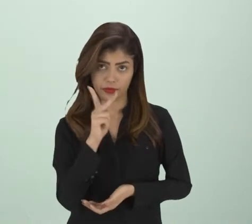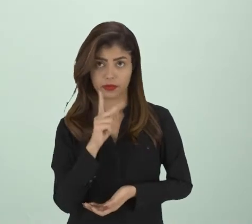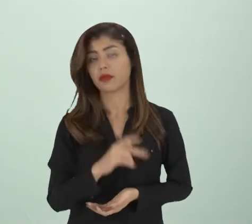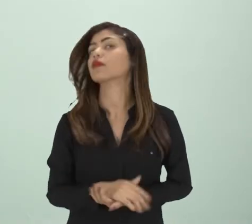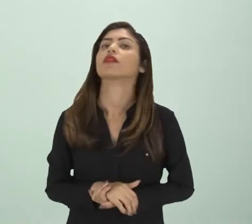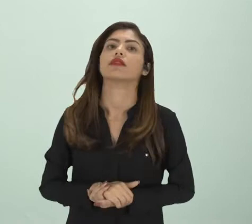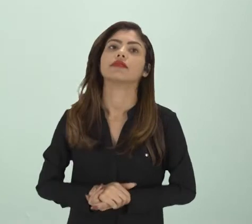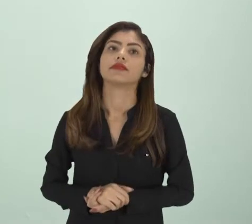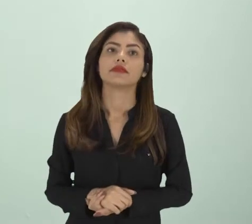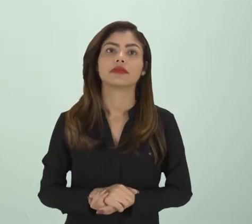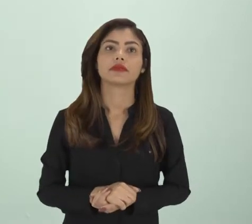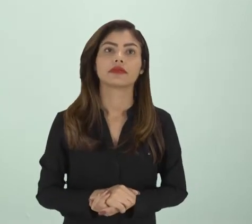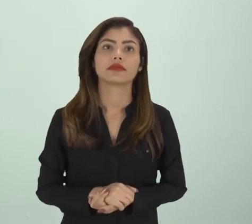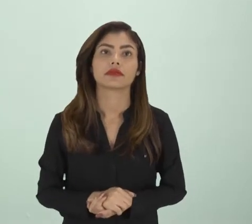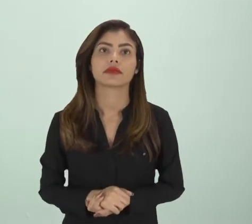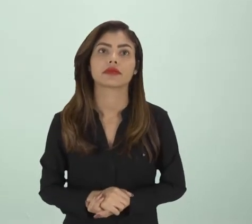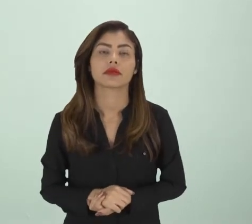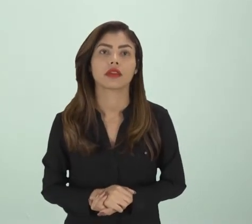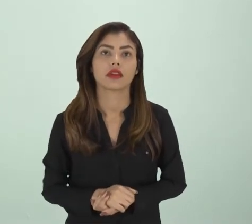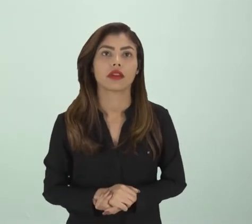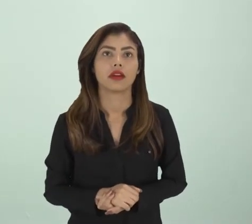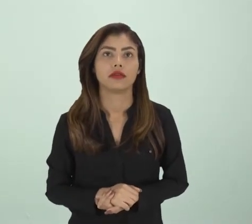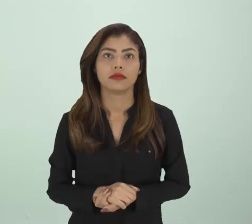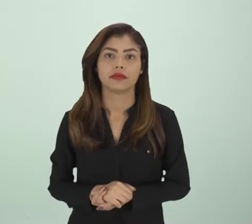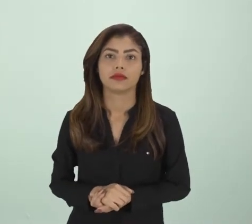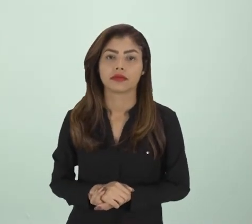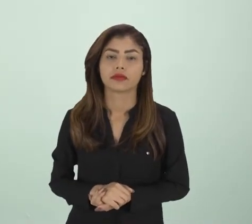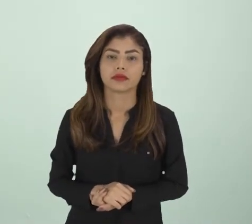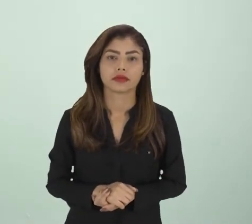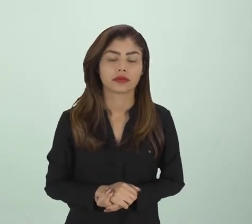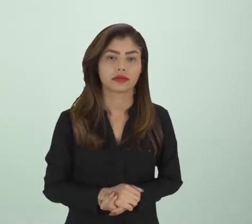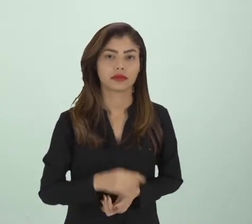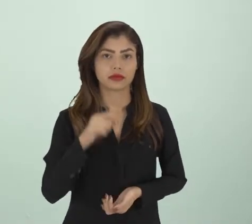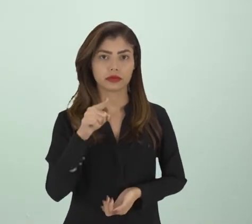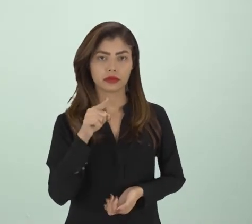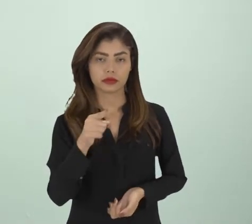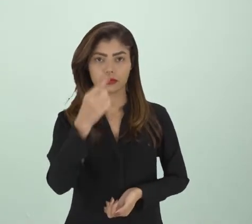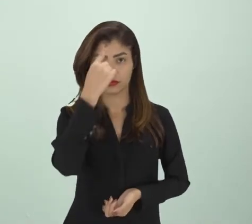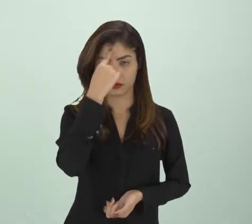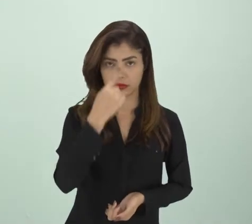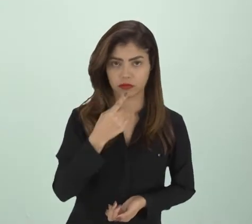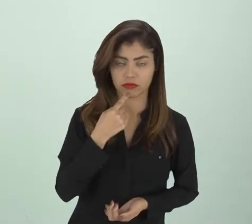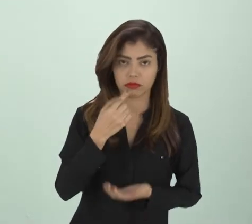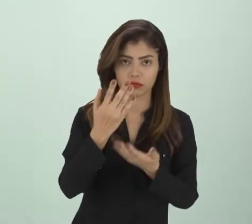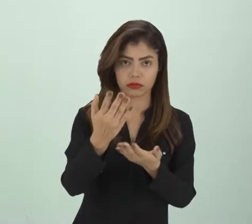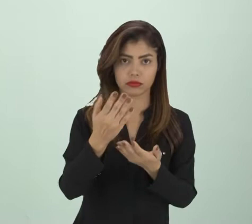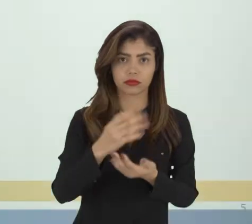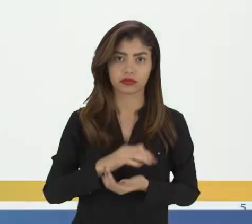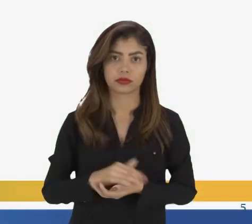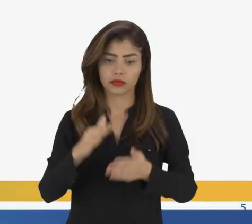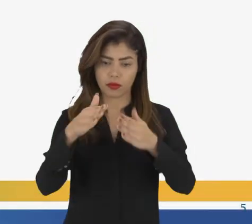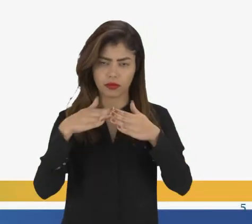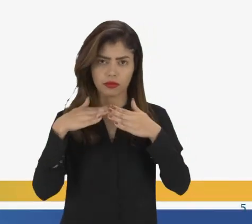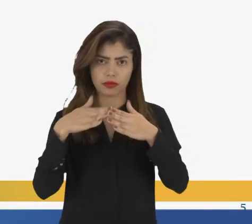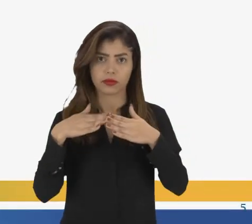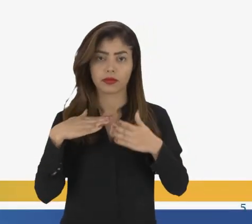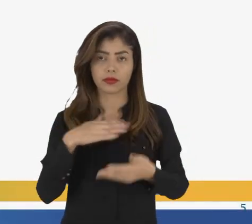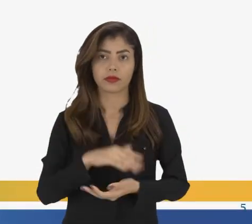Ok, pessoal? Então, seguindo adiante, eu quero que vocês confiram comigo na imagem, por